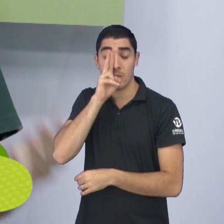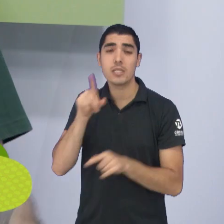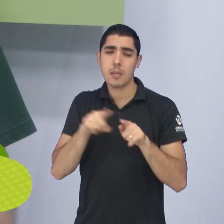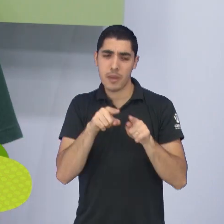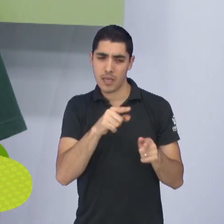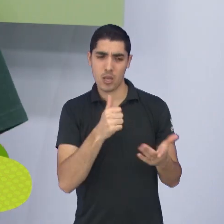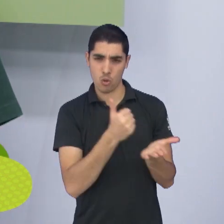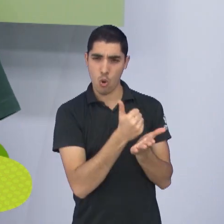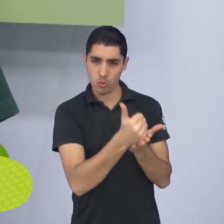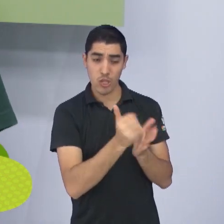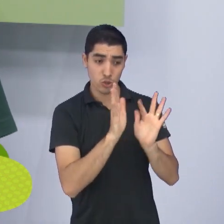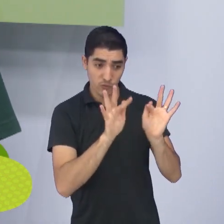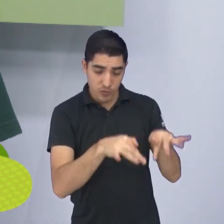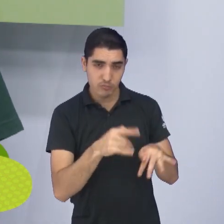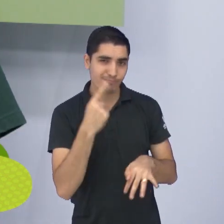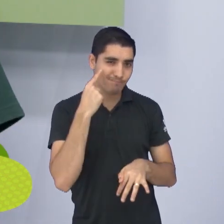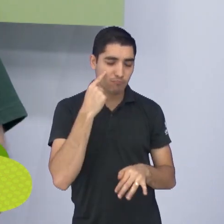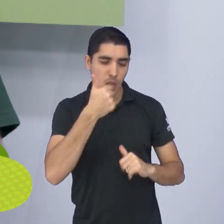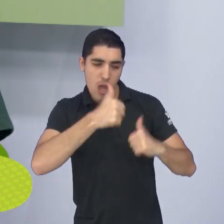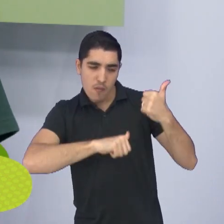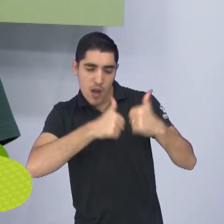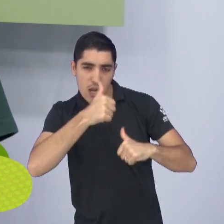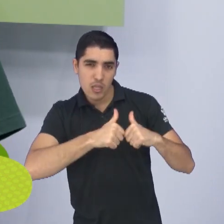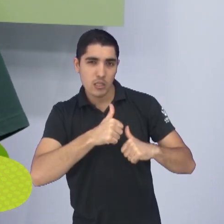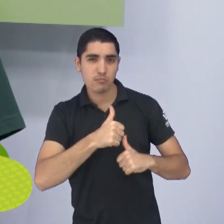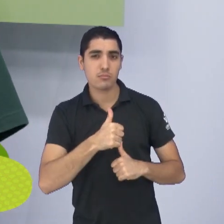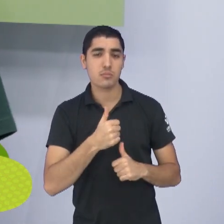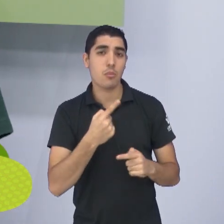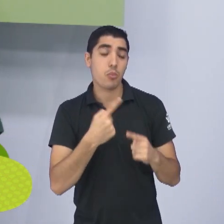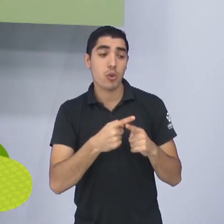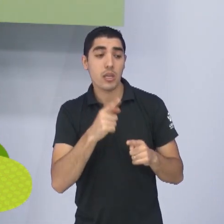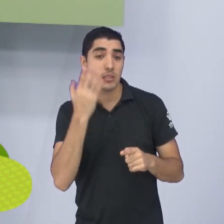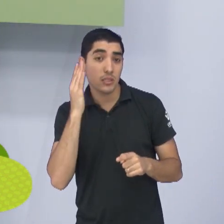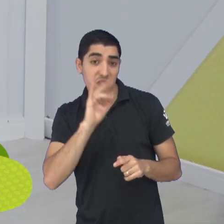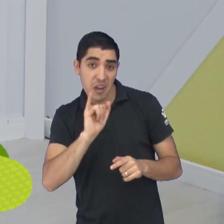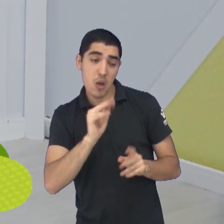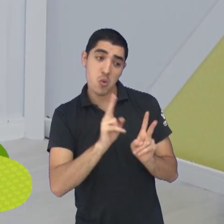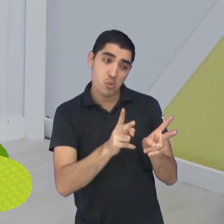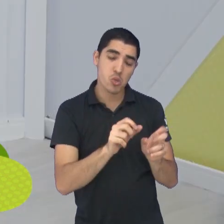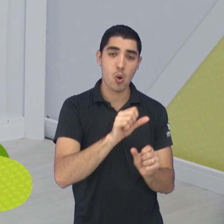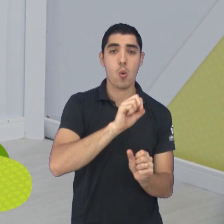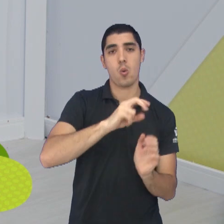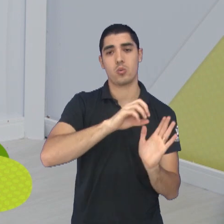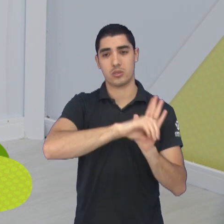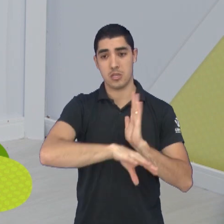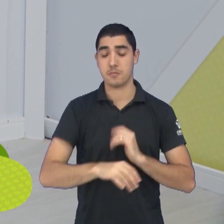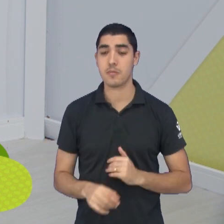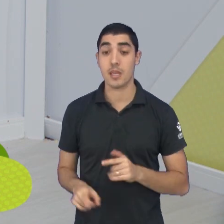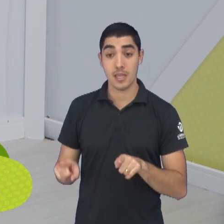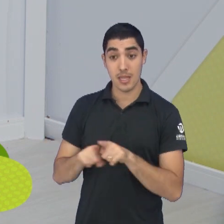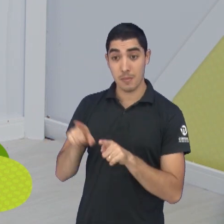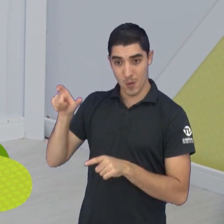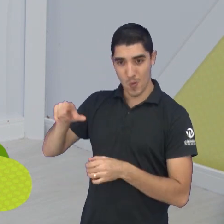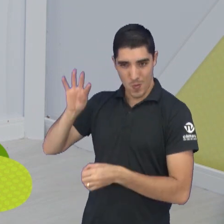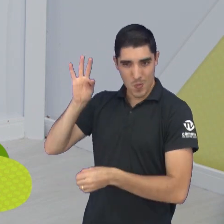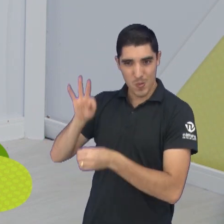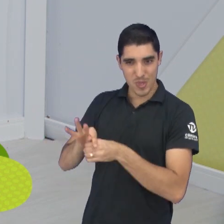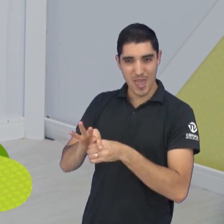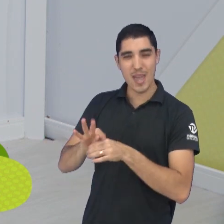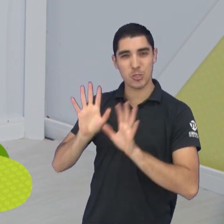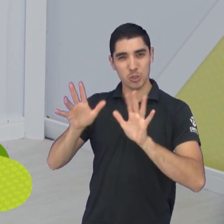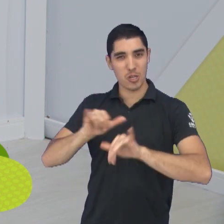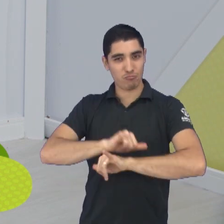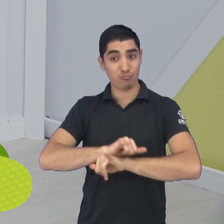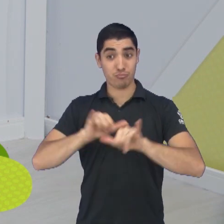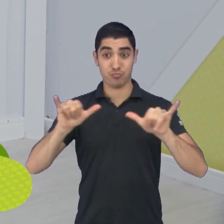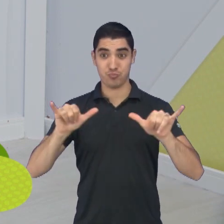dos que estão acabando, dos que vão até 2026, ou seja, remanejar melhor esses contratos. E o próprio contrato do Ricardo Costa, quando foi anunciado, né, o